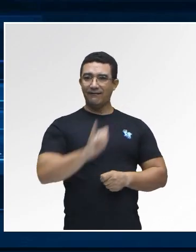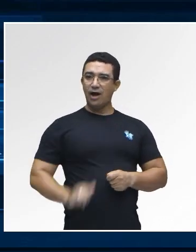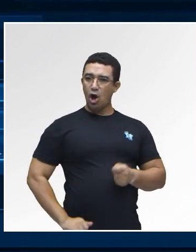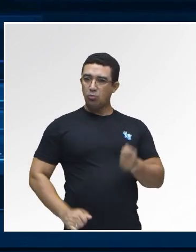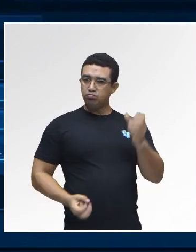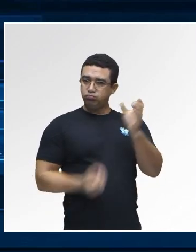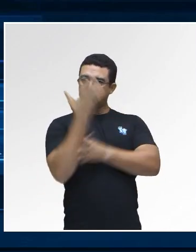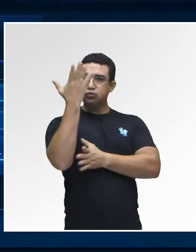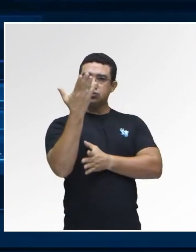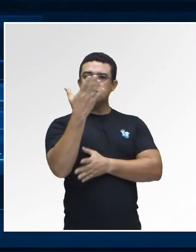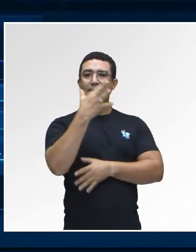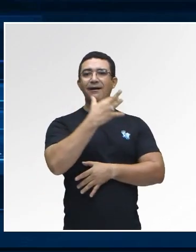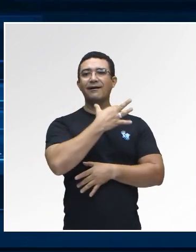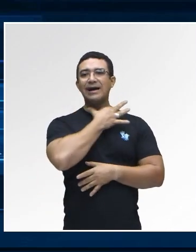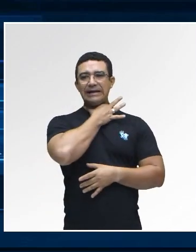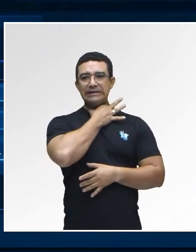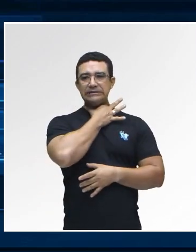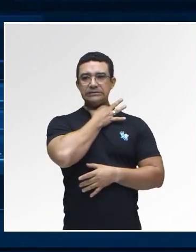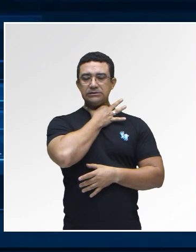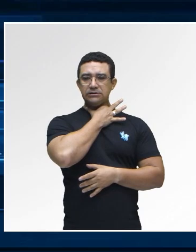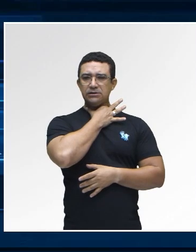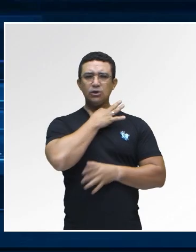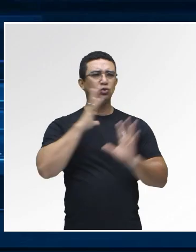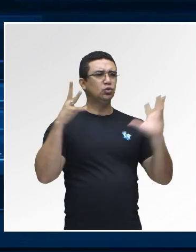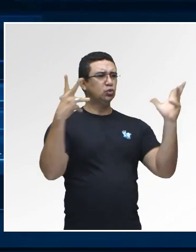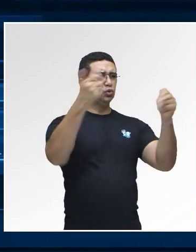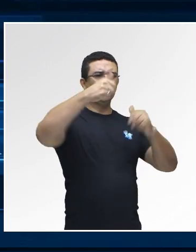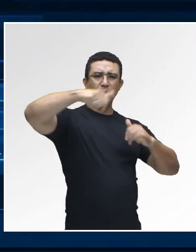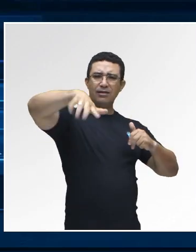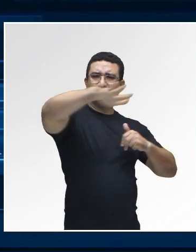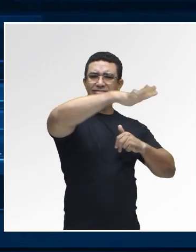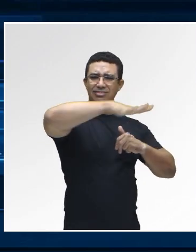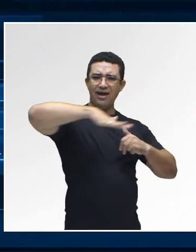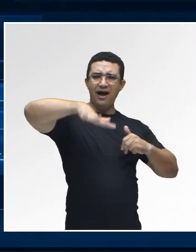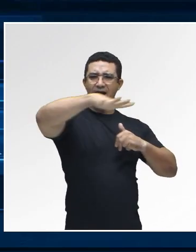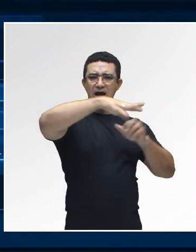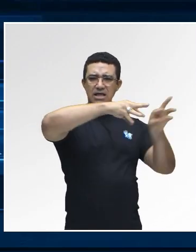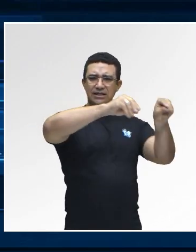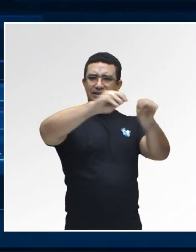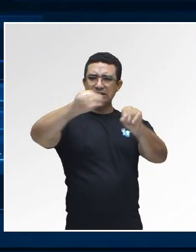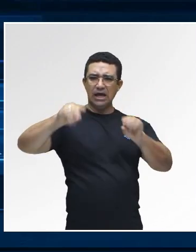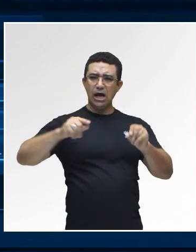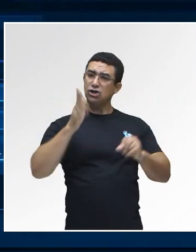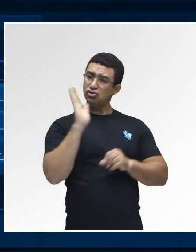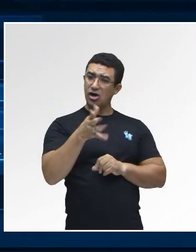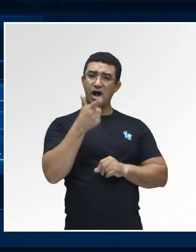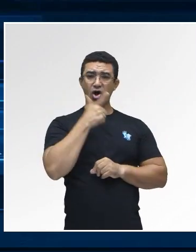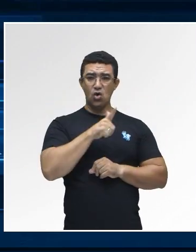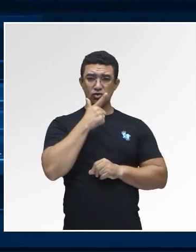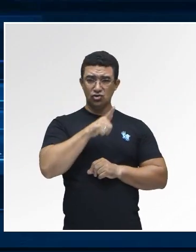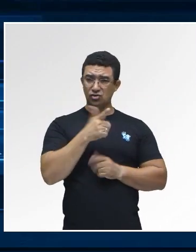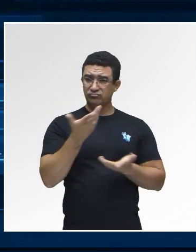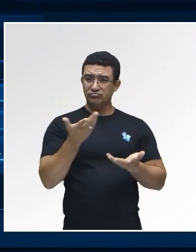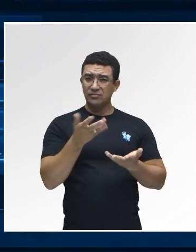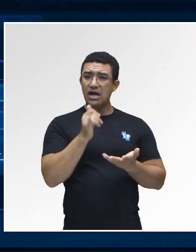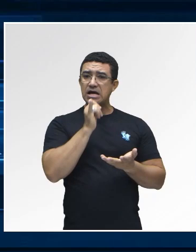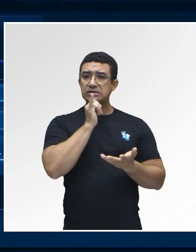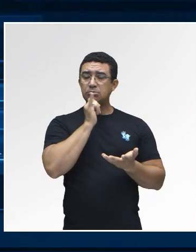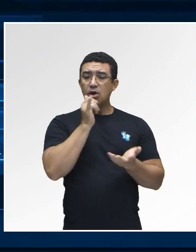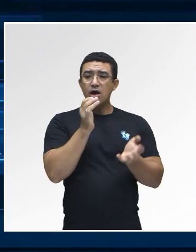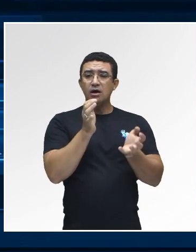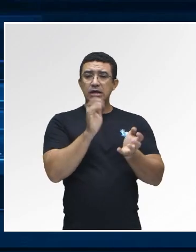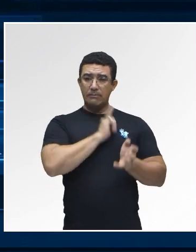de competência territorial. E aí ficou, pense comigo, eu tenho ali um bolo